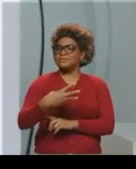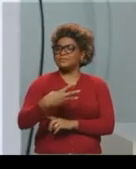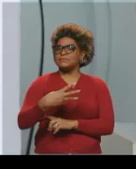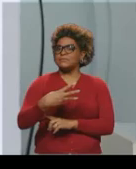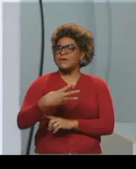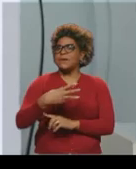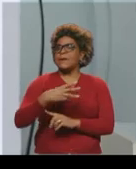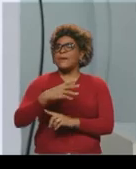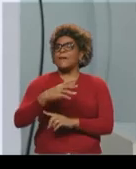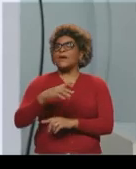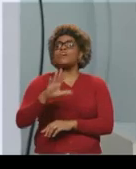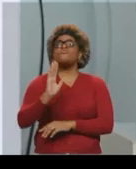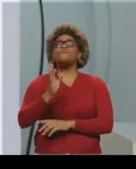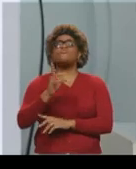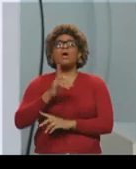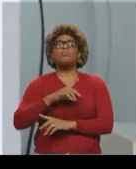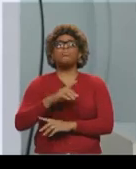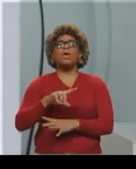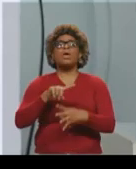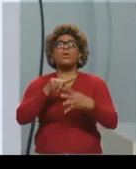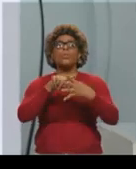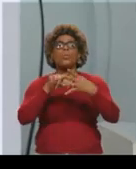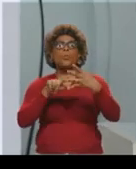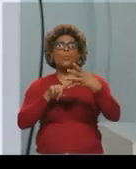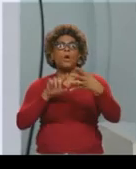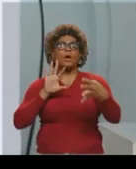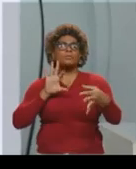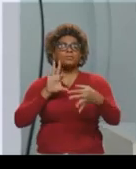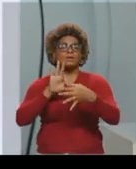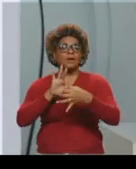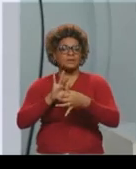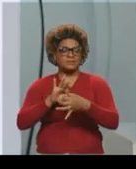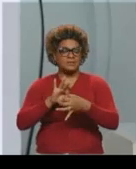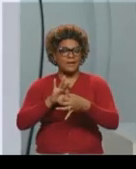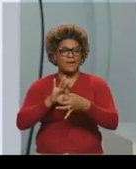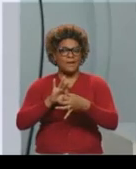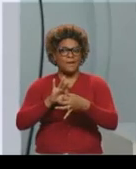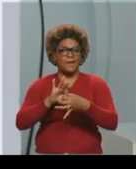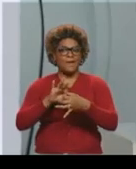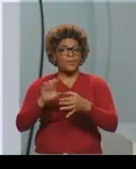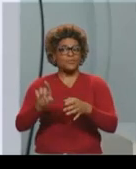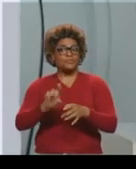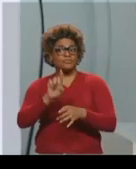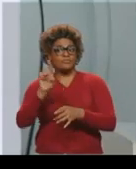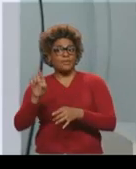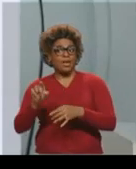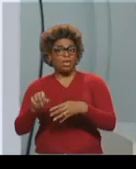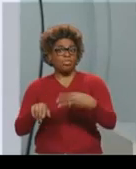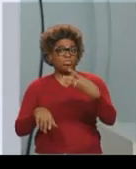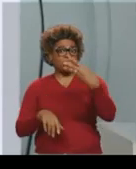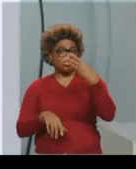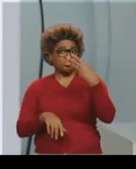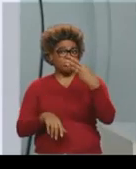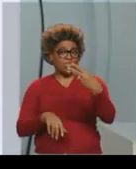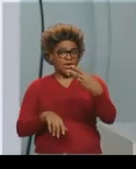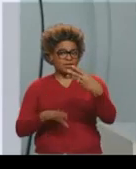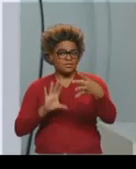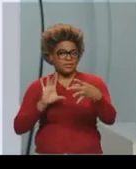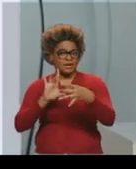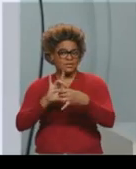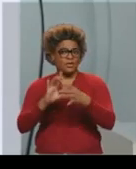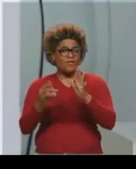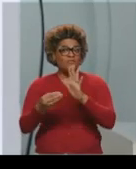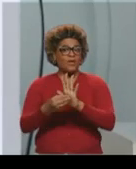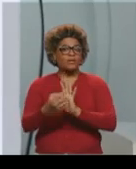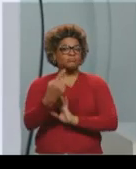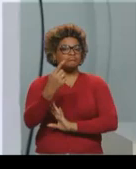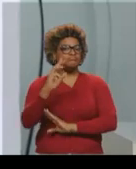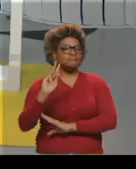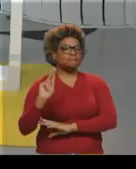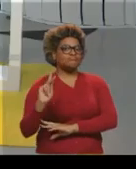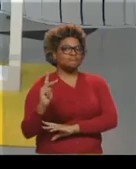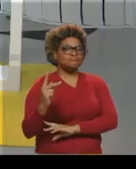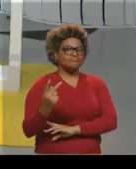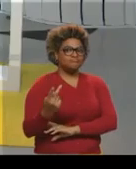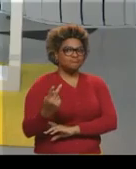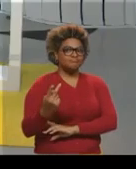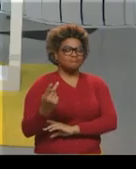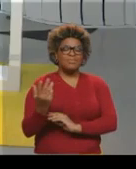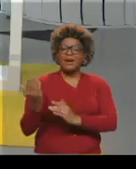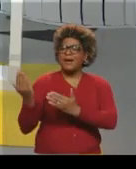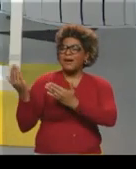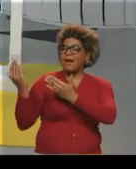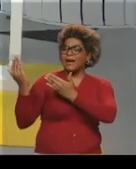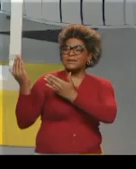aqui eu já tenho 4 ligações, aqui eu tenho 3 ligações, falta 1 hidrogênio. Então, dessa forma, você consegue fazer